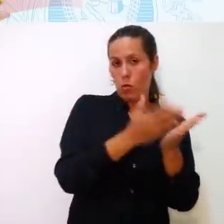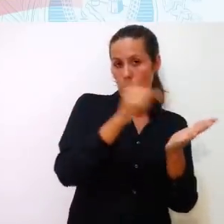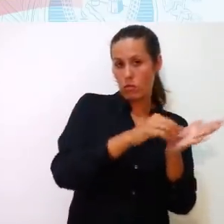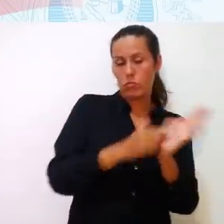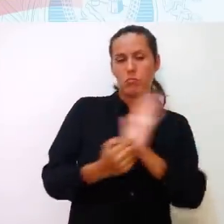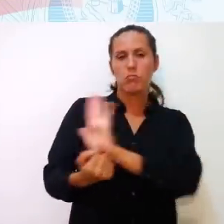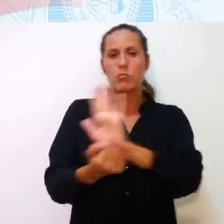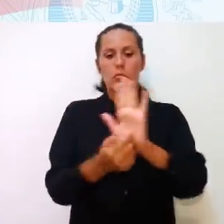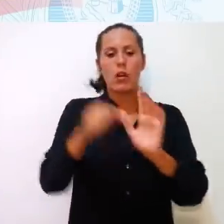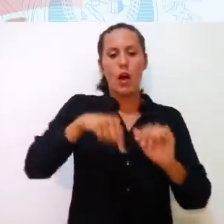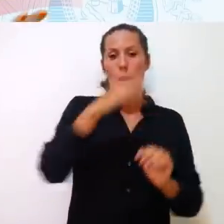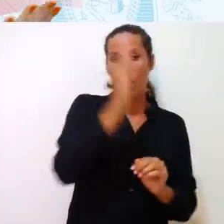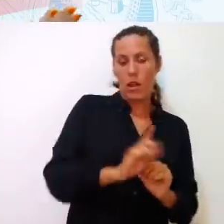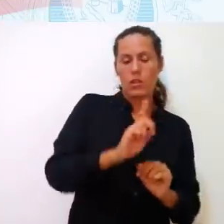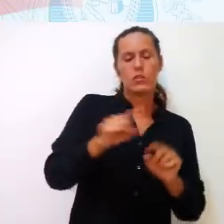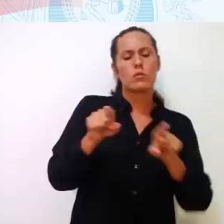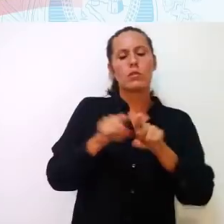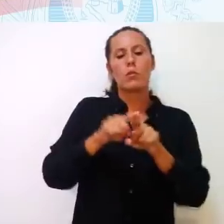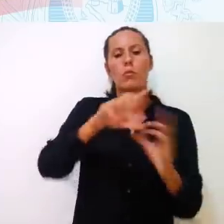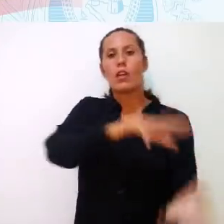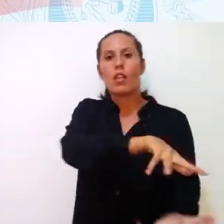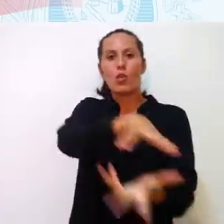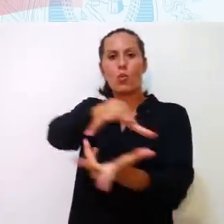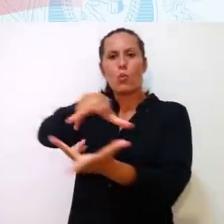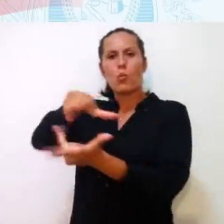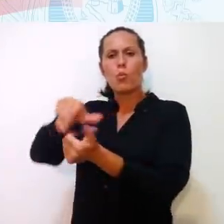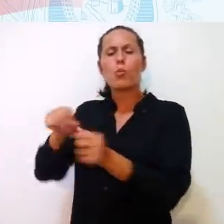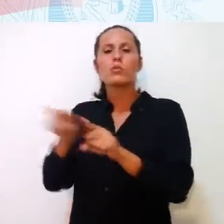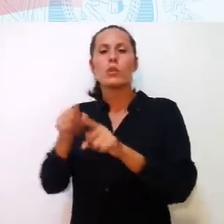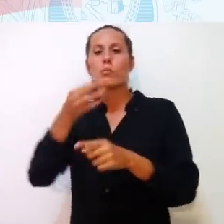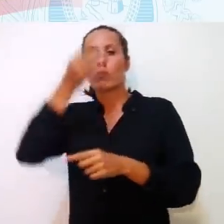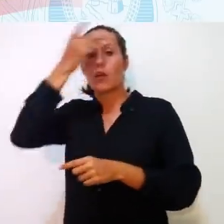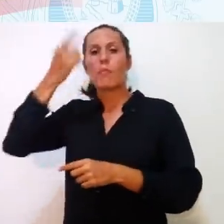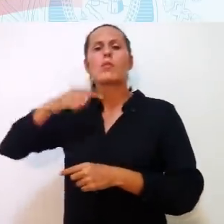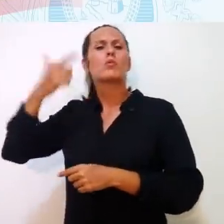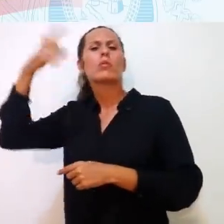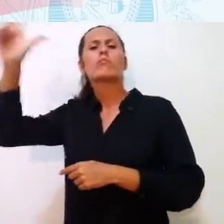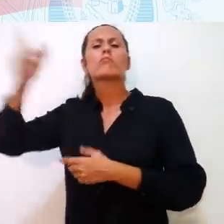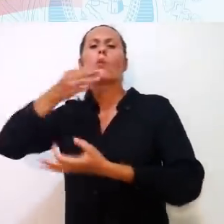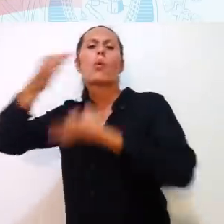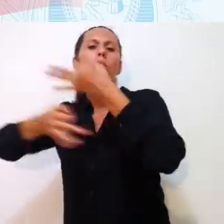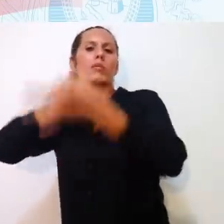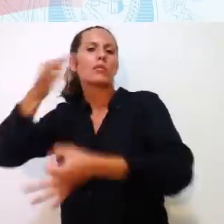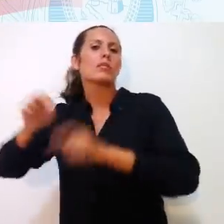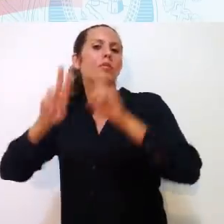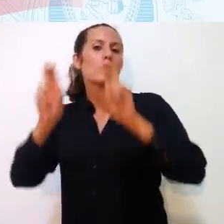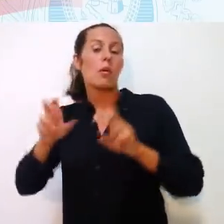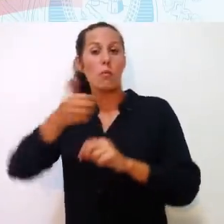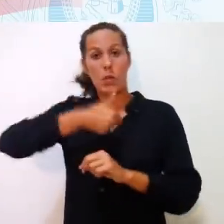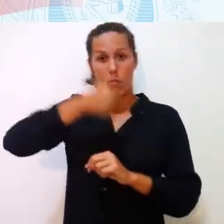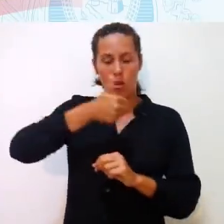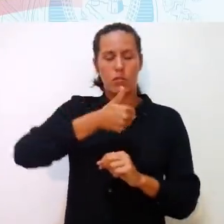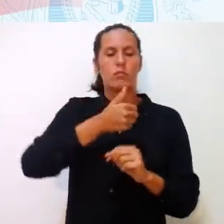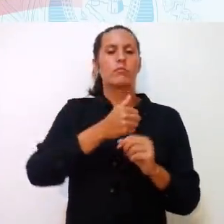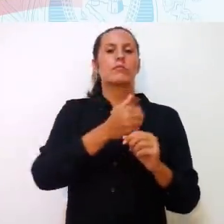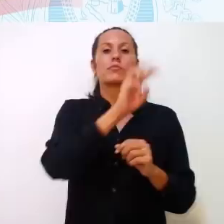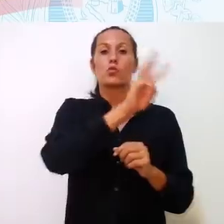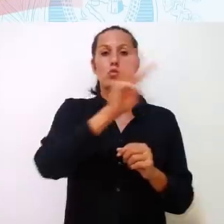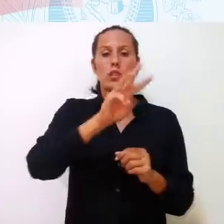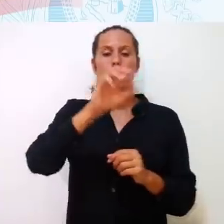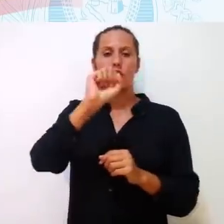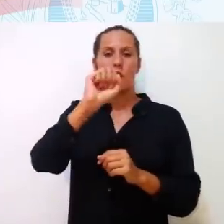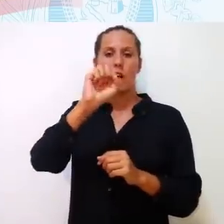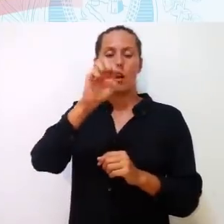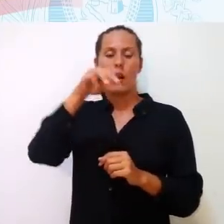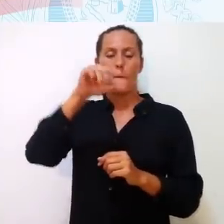circula não só pelo Brasil, mas pelo mundo, certo? E as opiniões de algumas pessoas sobre eles. Então, primeiro, a gente vai dar